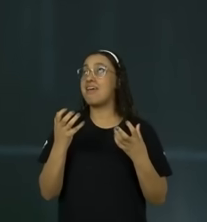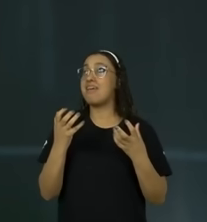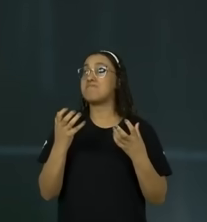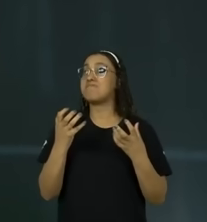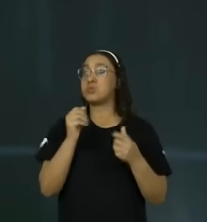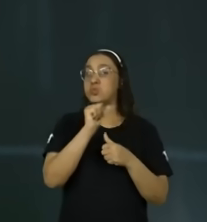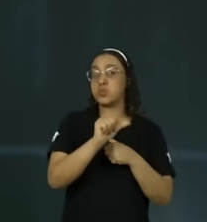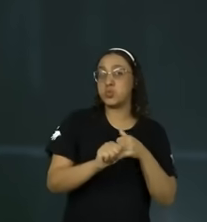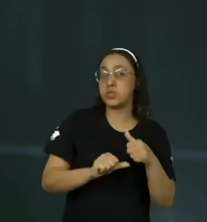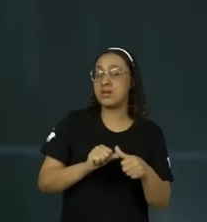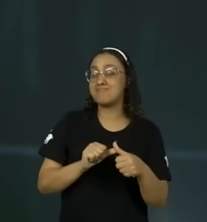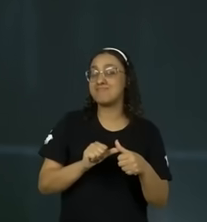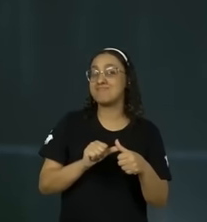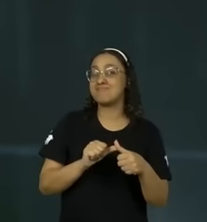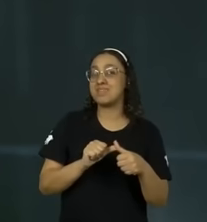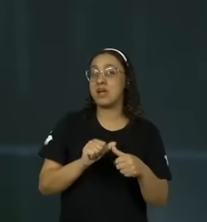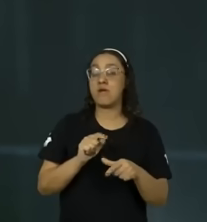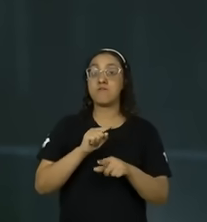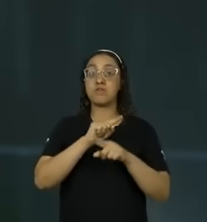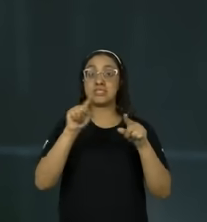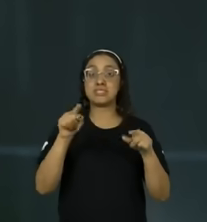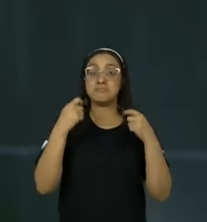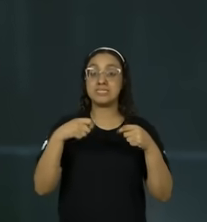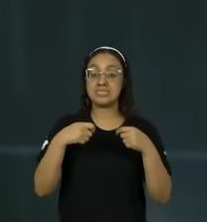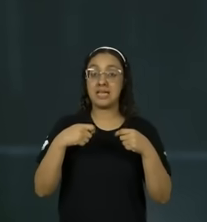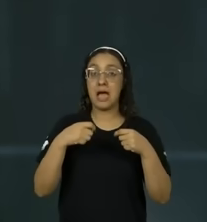é saber que você pode escolher amar. Quem está comigo aí?